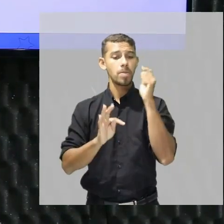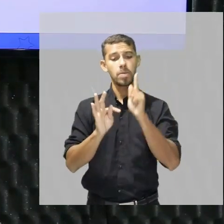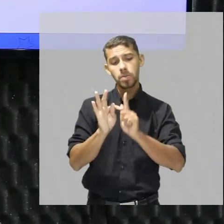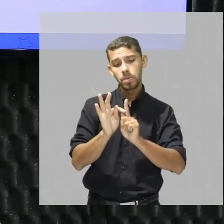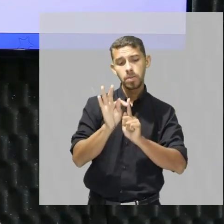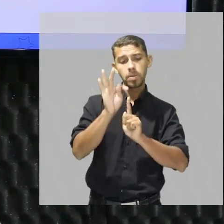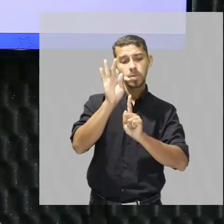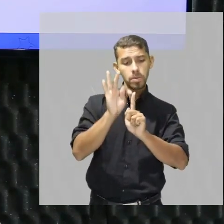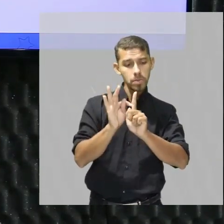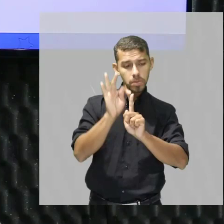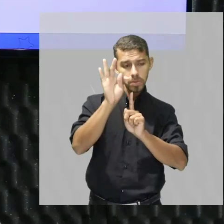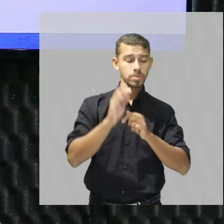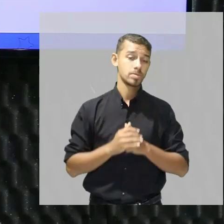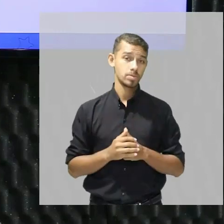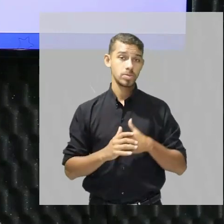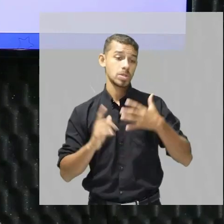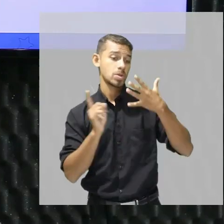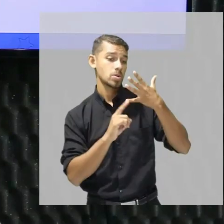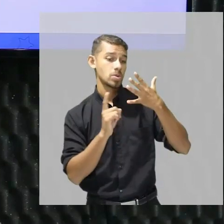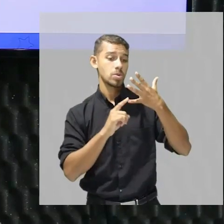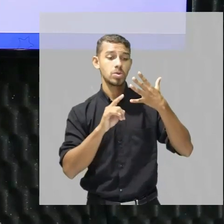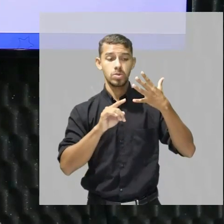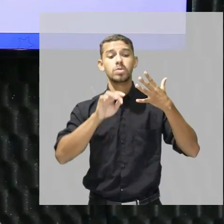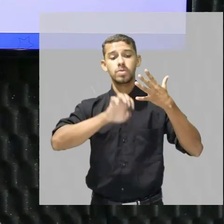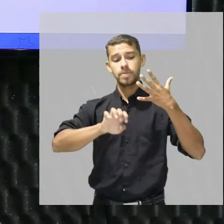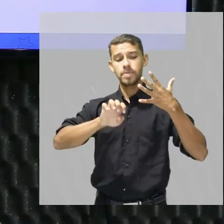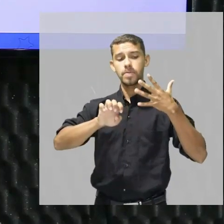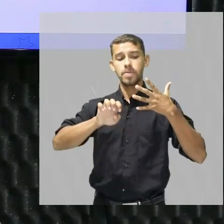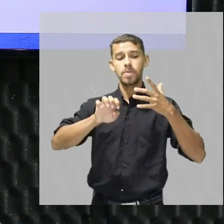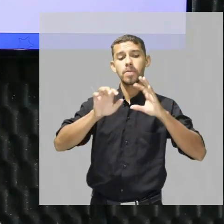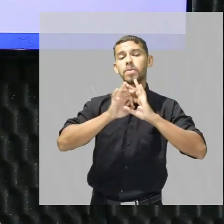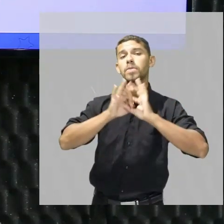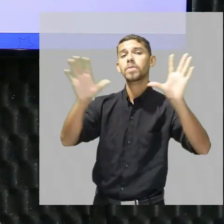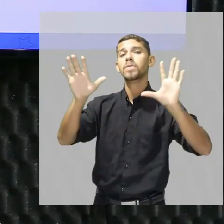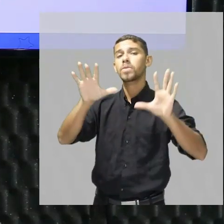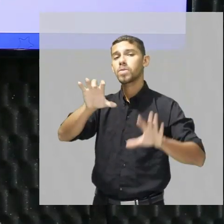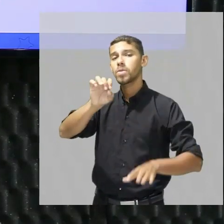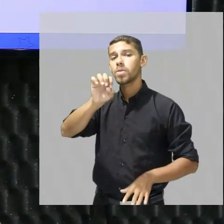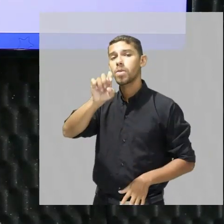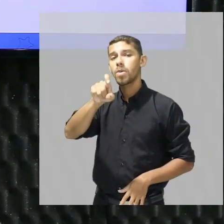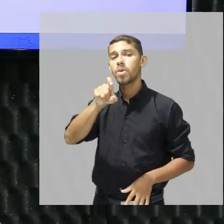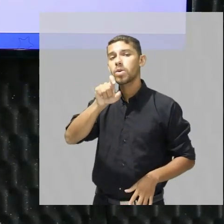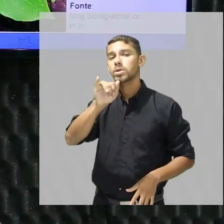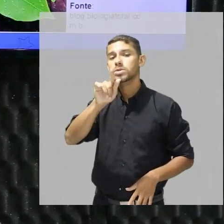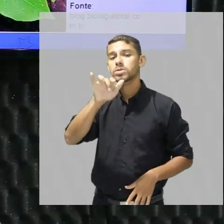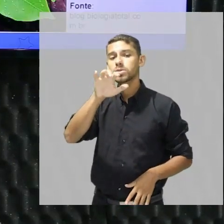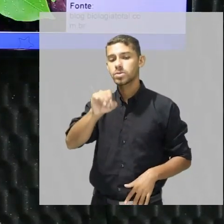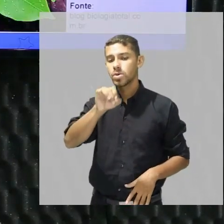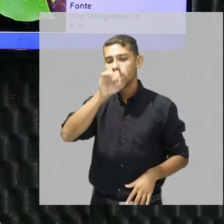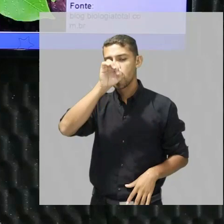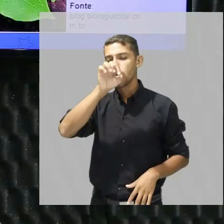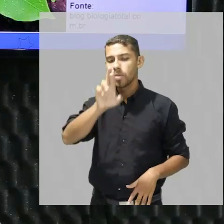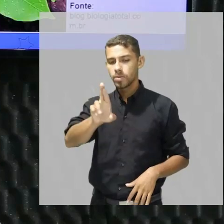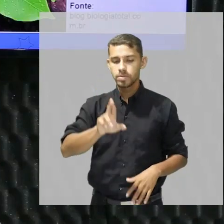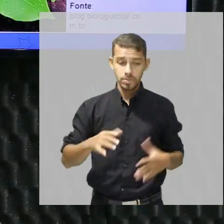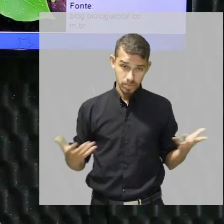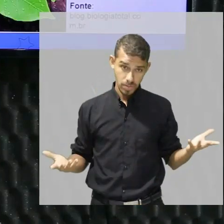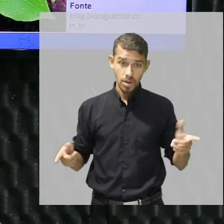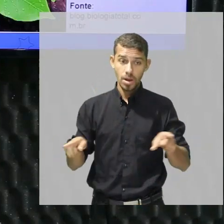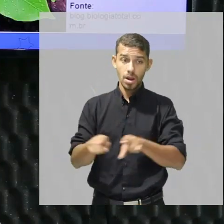melhor como é que ocorre esse processo aí de sucessão ecológica, tá? Para poder a gente responder essa questão.